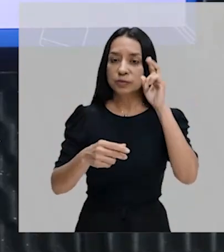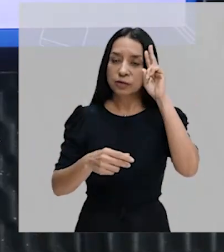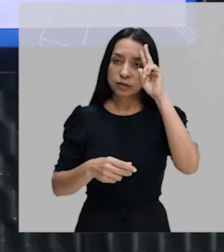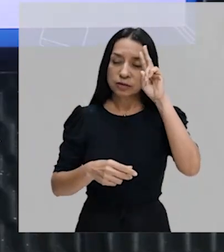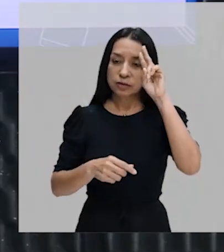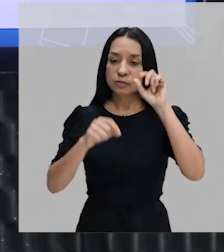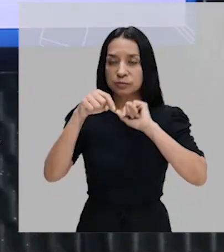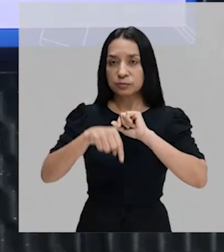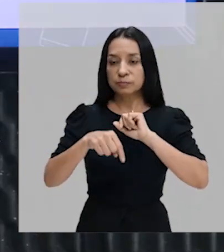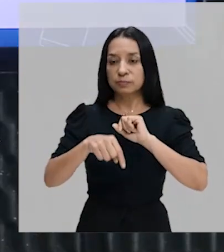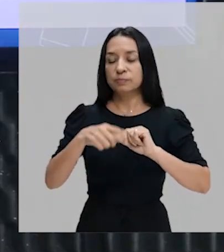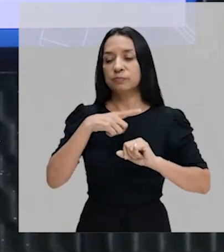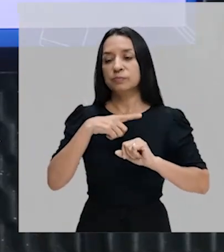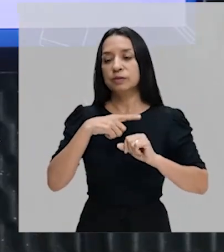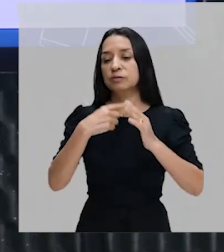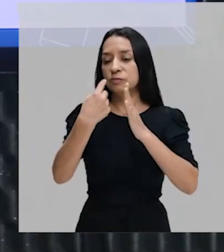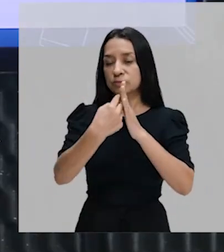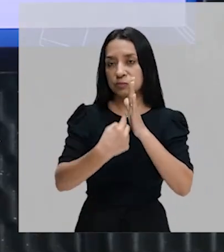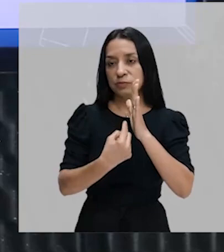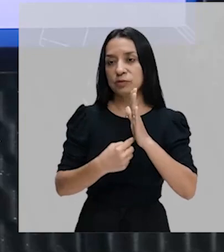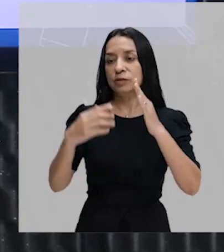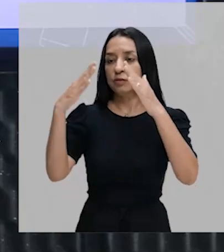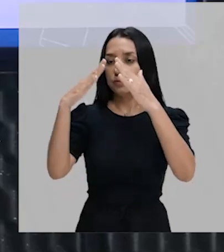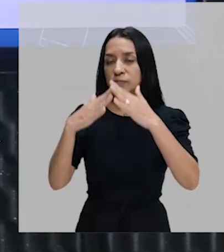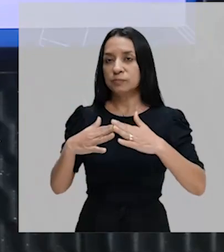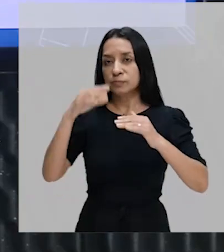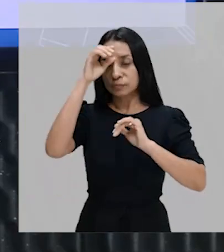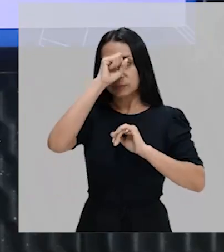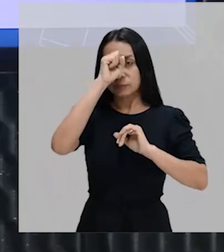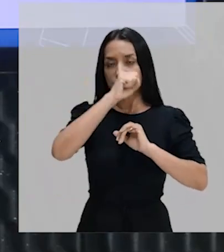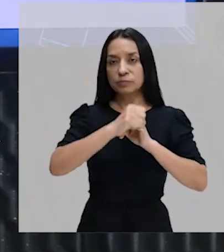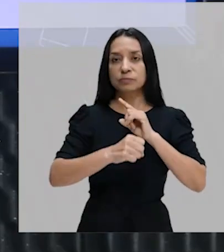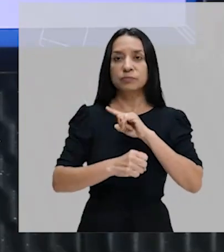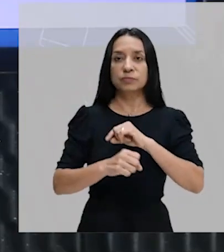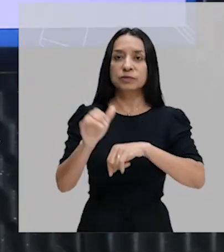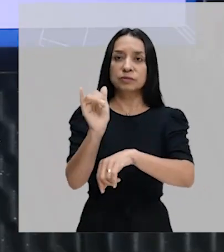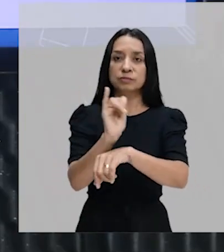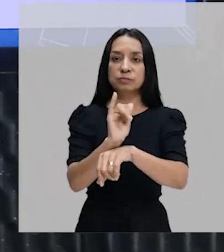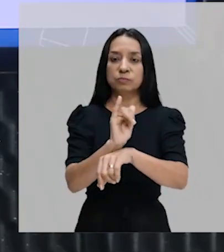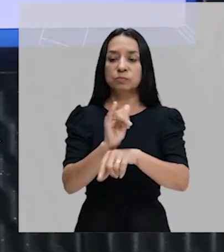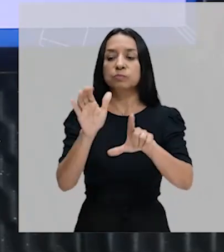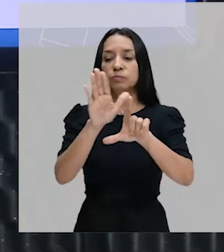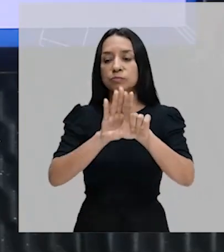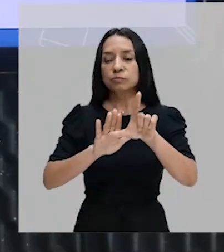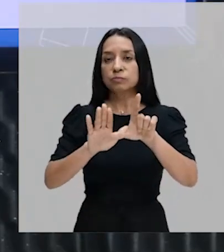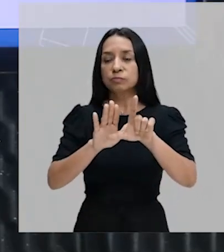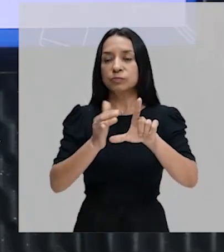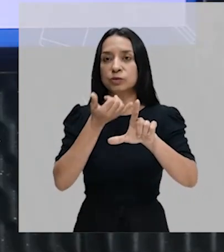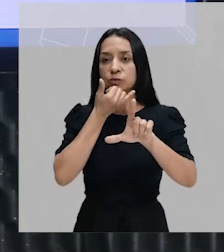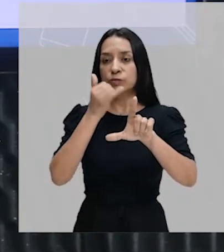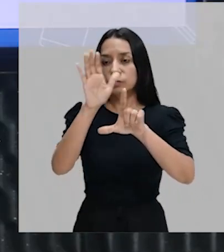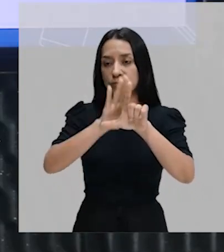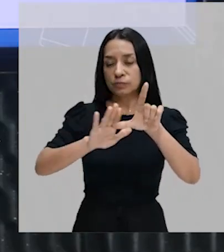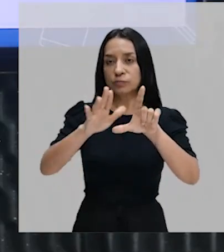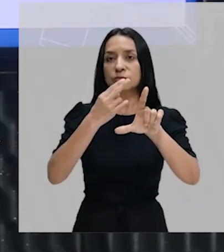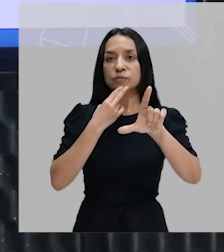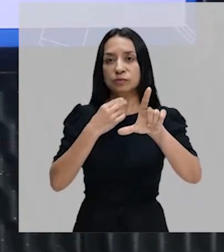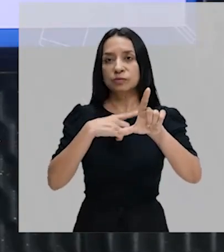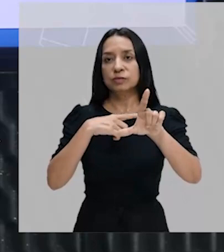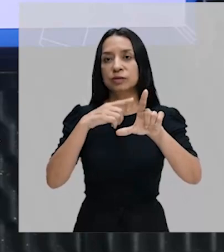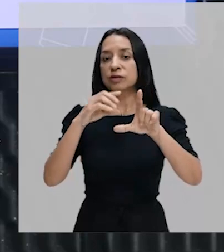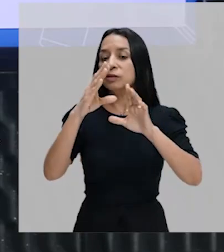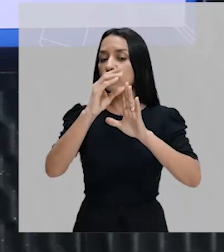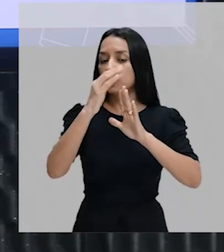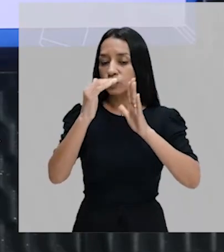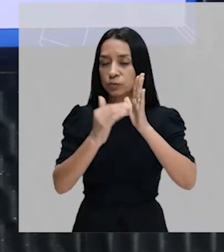né, nós temos o projeto Fica em Casa Aprendendo e lá na Plataforma Gonçalves Dias você tem todo o conteúdo de todas as